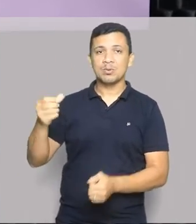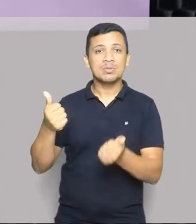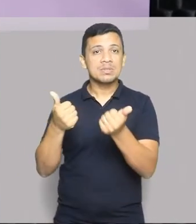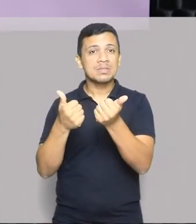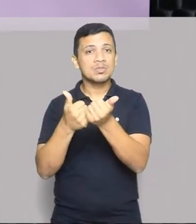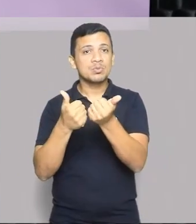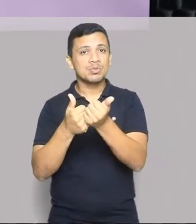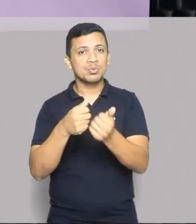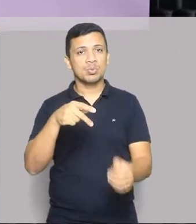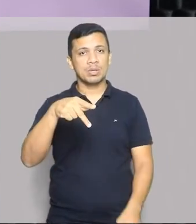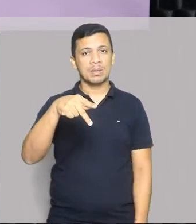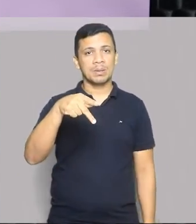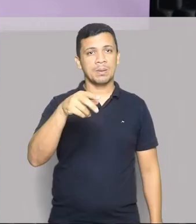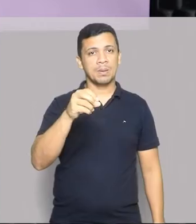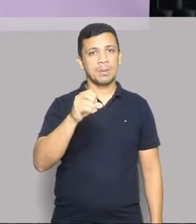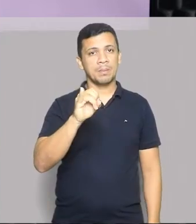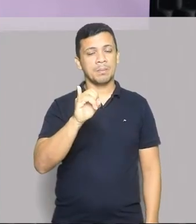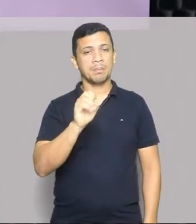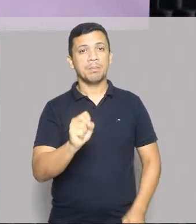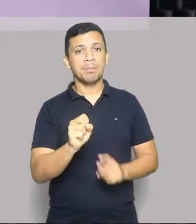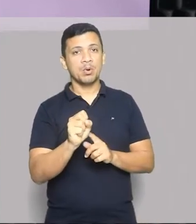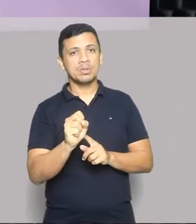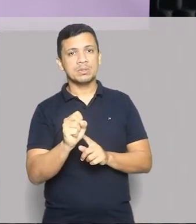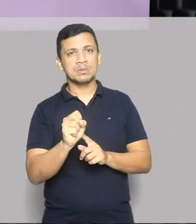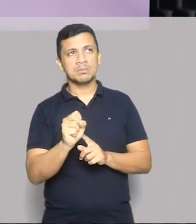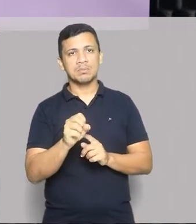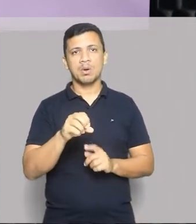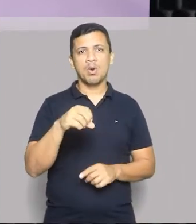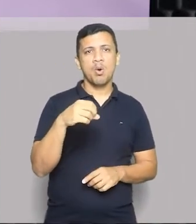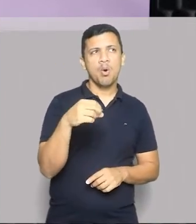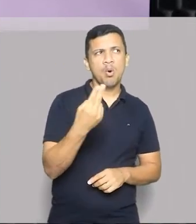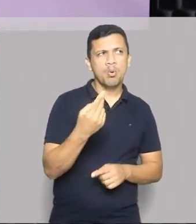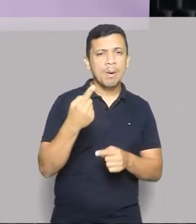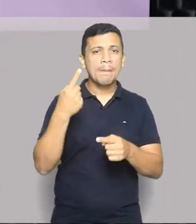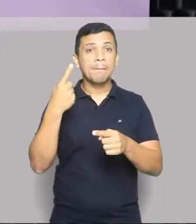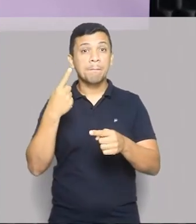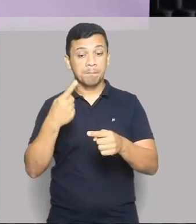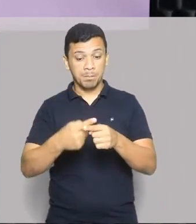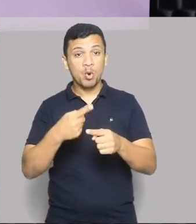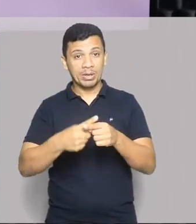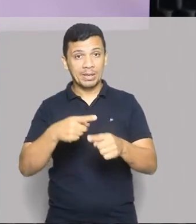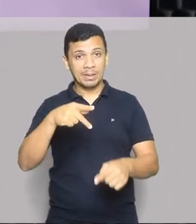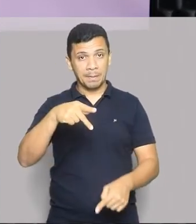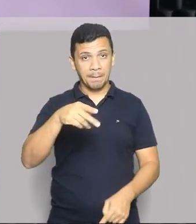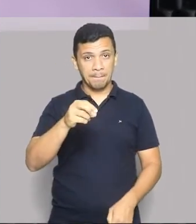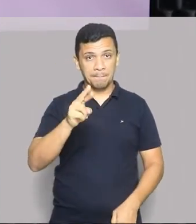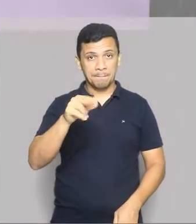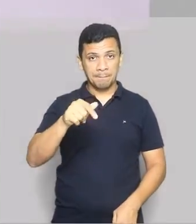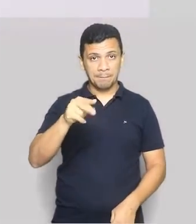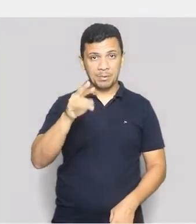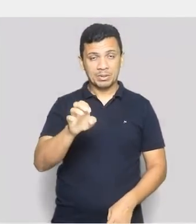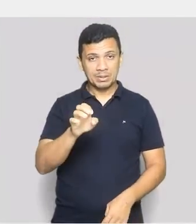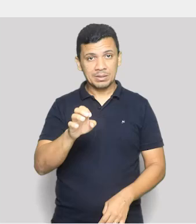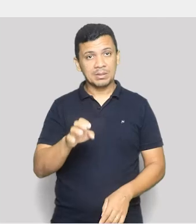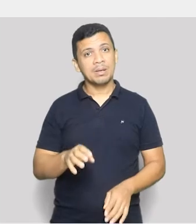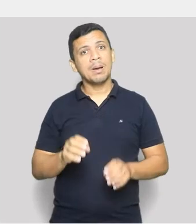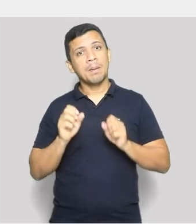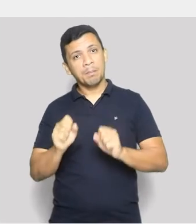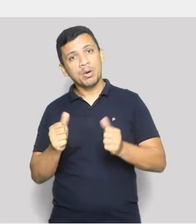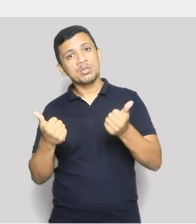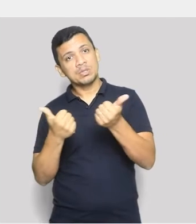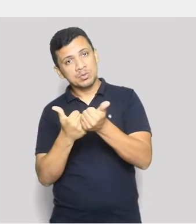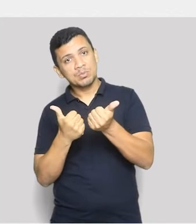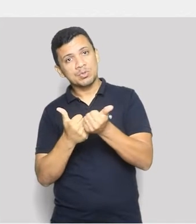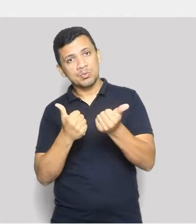pois, né? Se eu substituir por porquê, observe como não vai caber. Então, esse então pode ser substituído